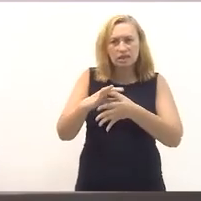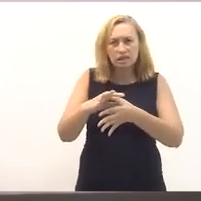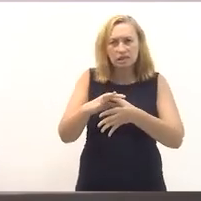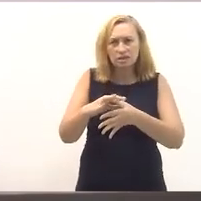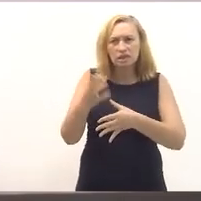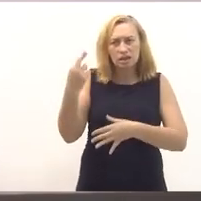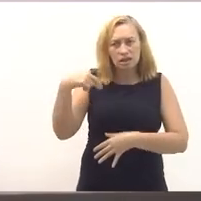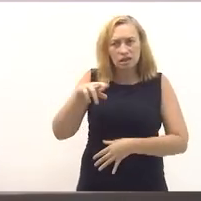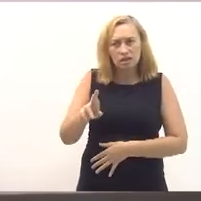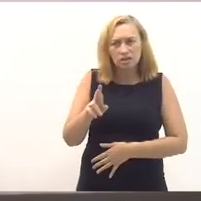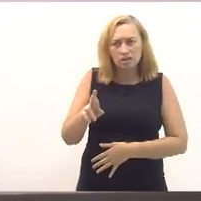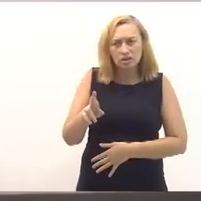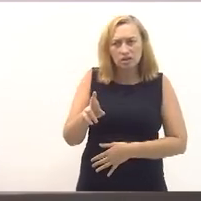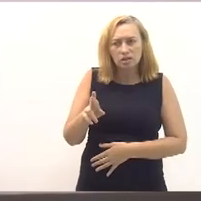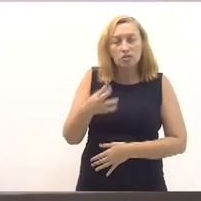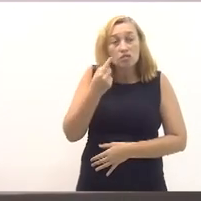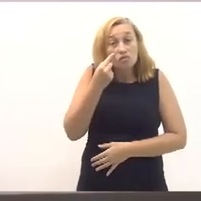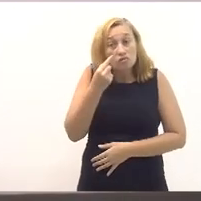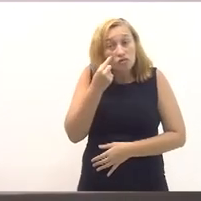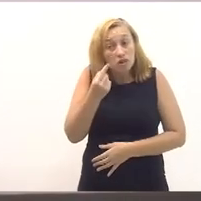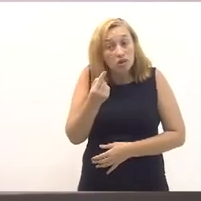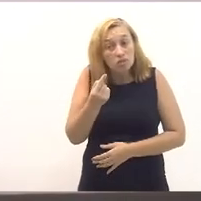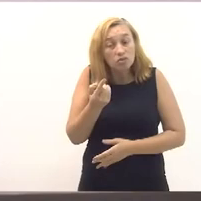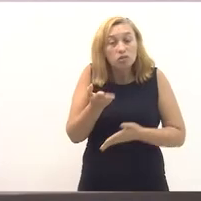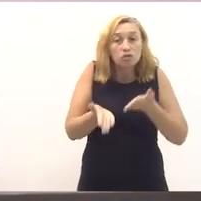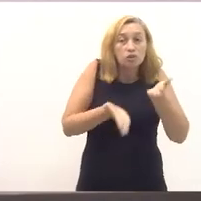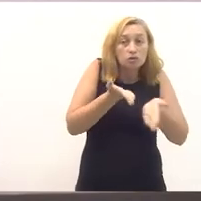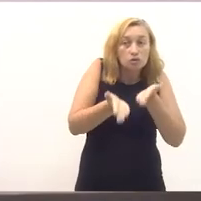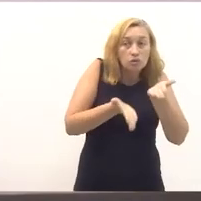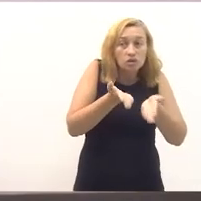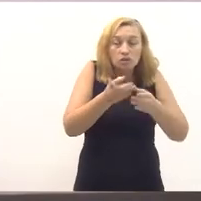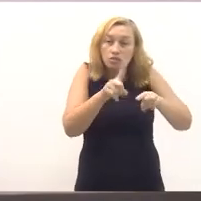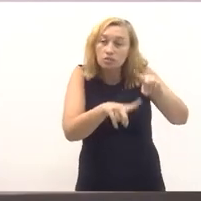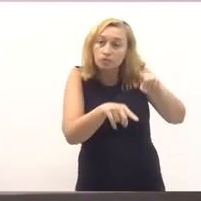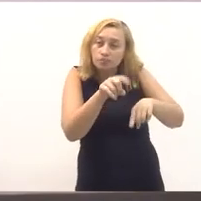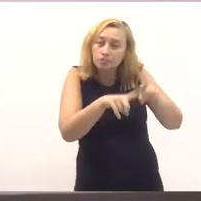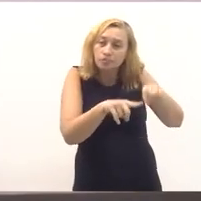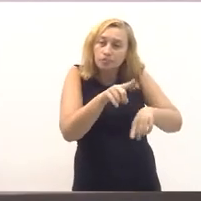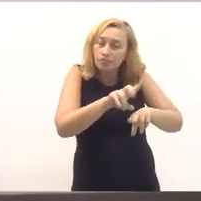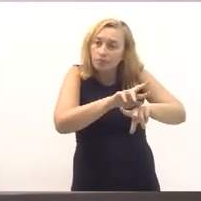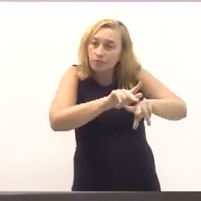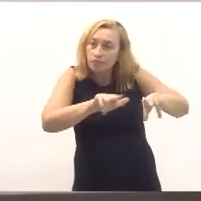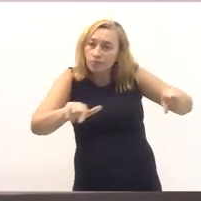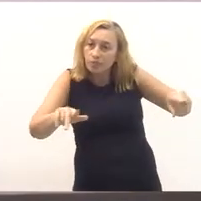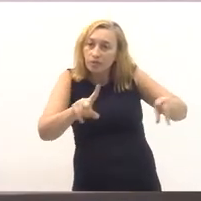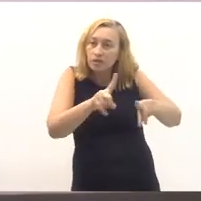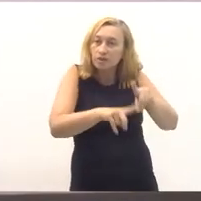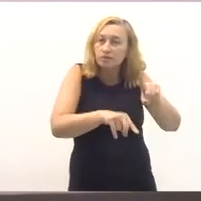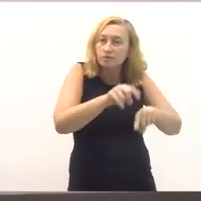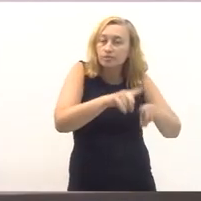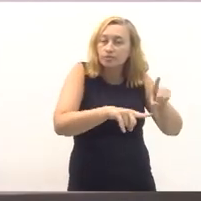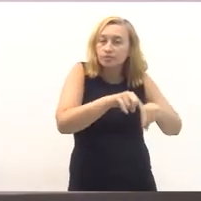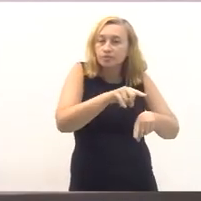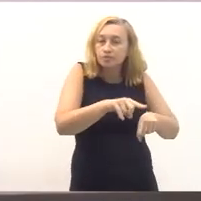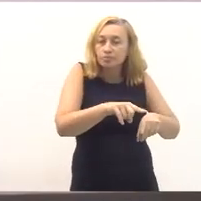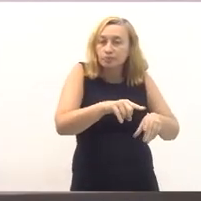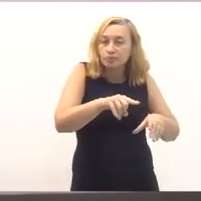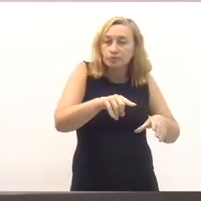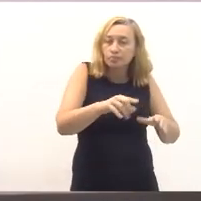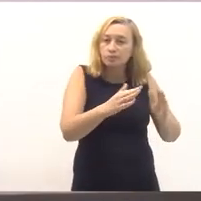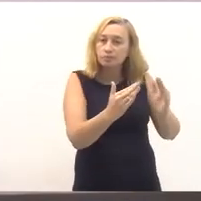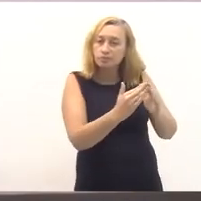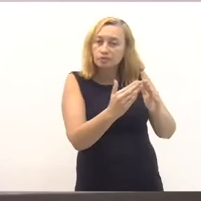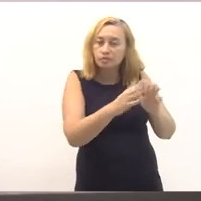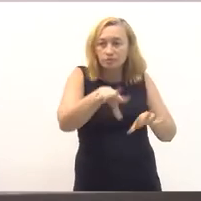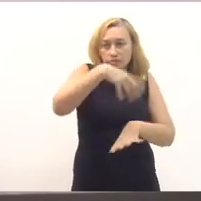religiosos estão vendo tratando essas peças São milhares de peças que estavam na casa